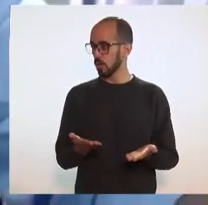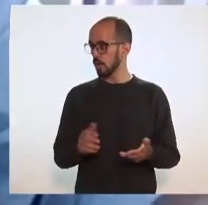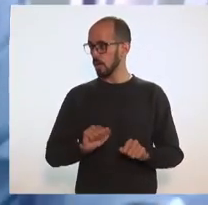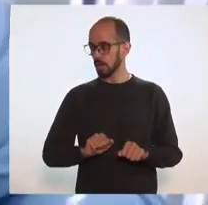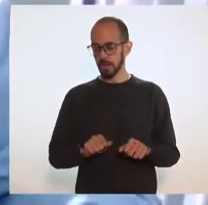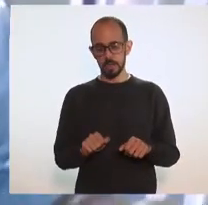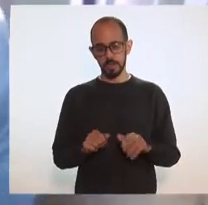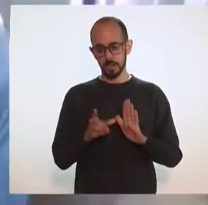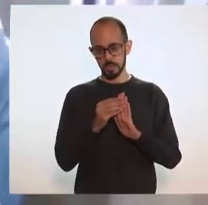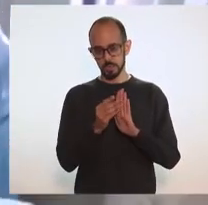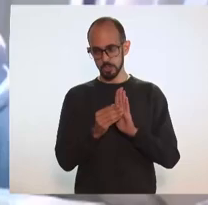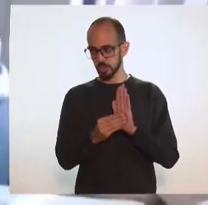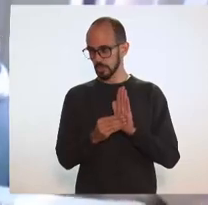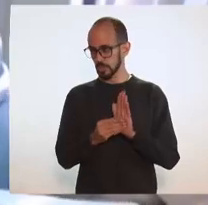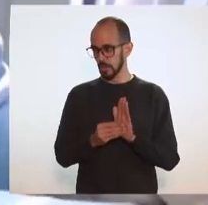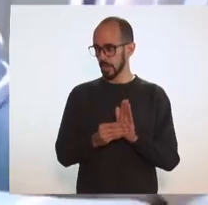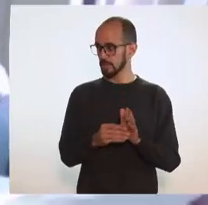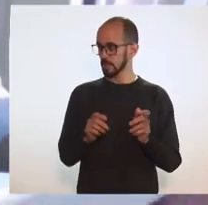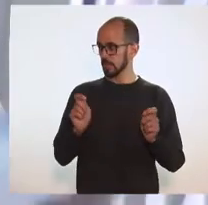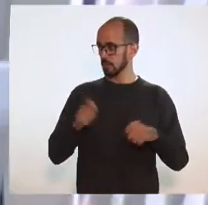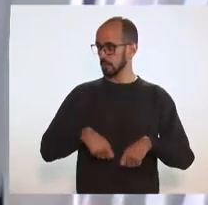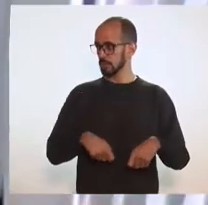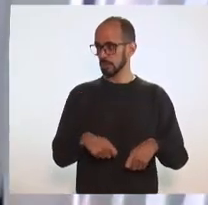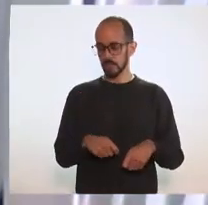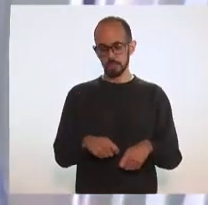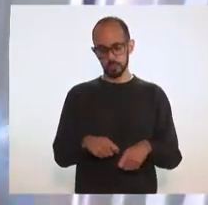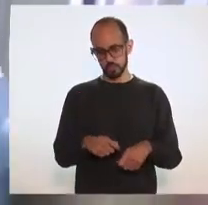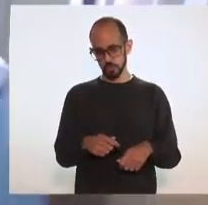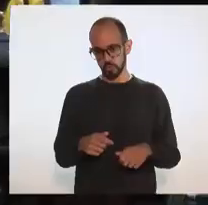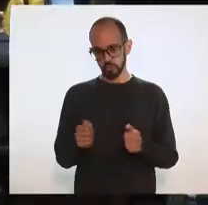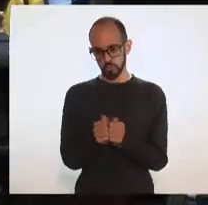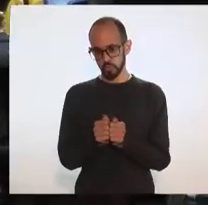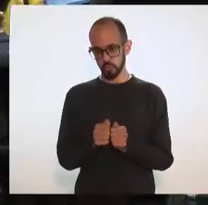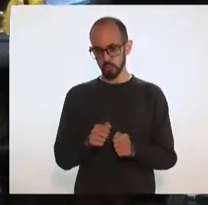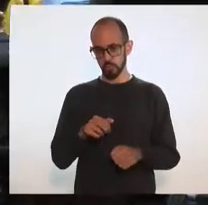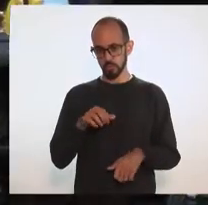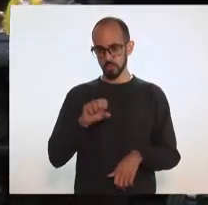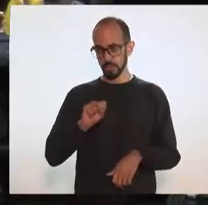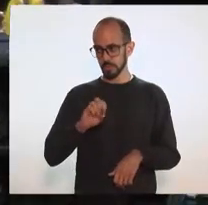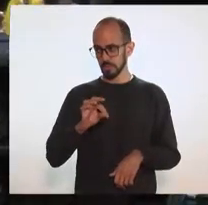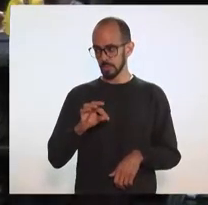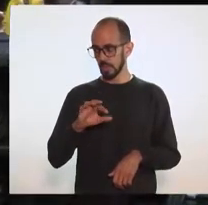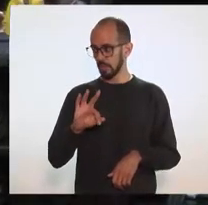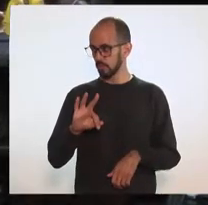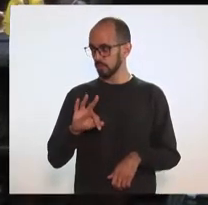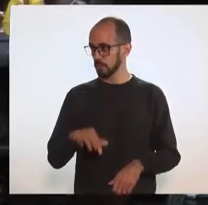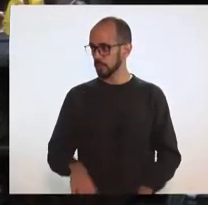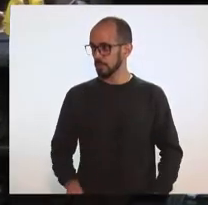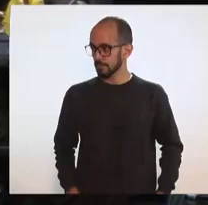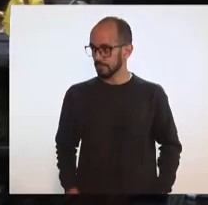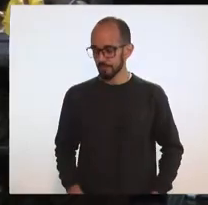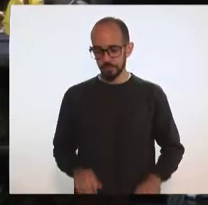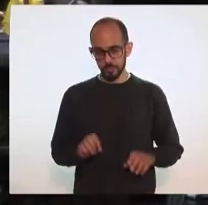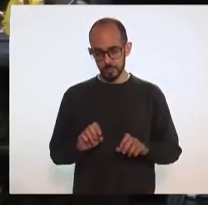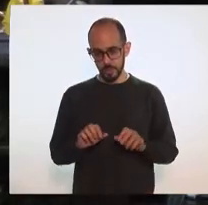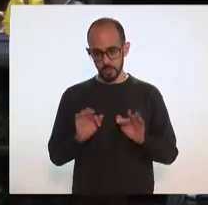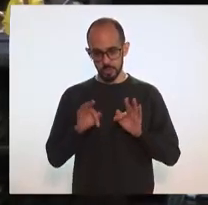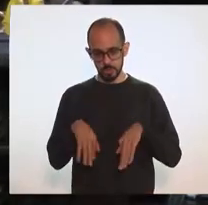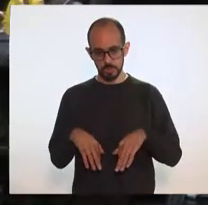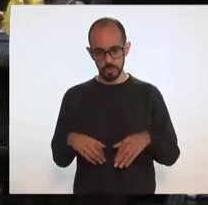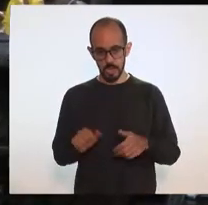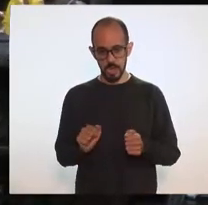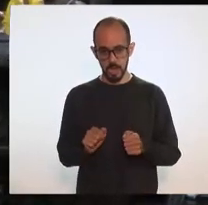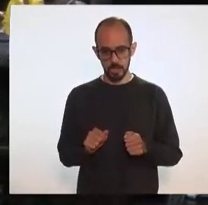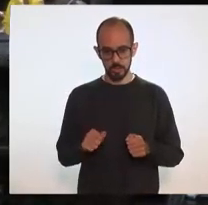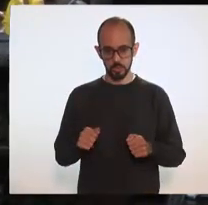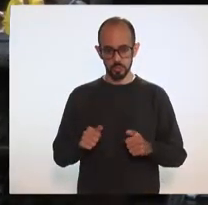já entrou com recurso junto ao STF há nada mais a tratar na primeira sessão mesmo está encerrado havendo número legal o senhor